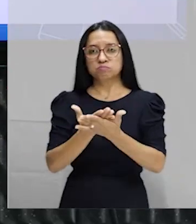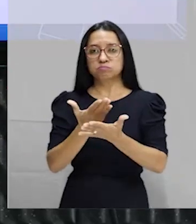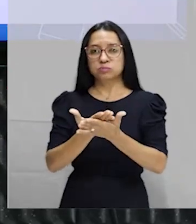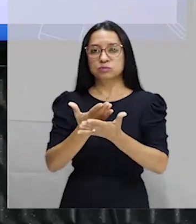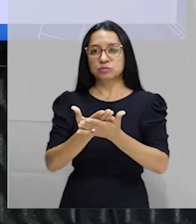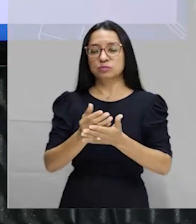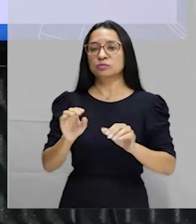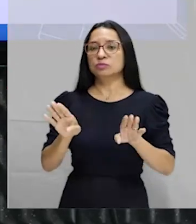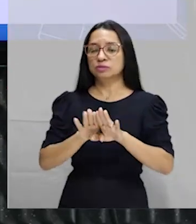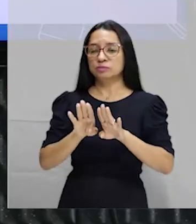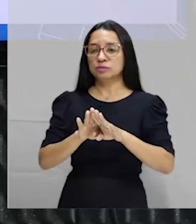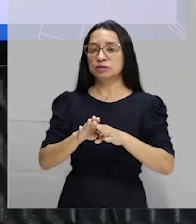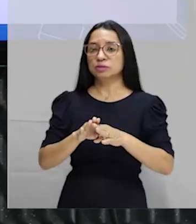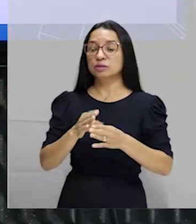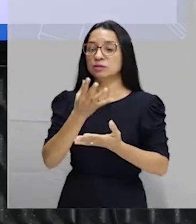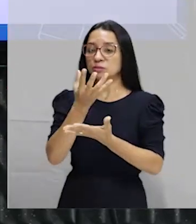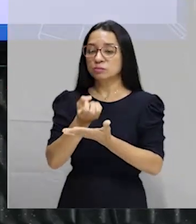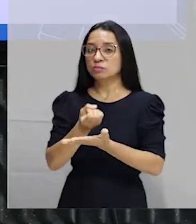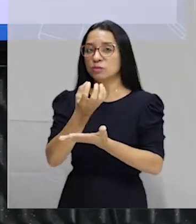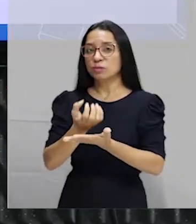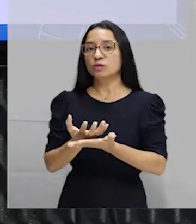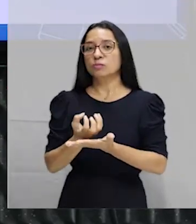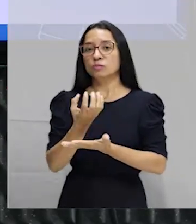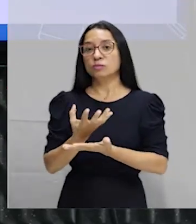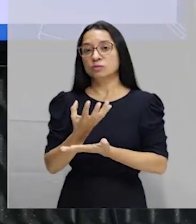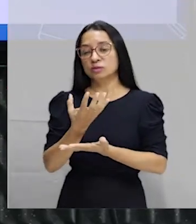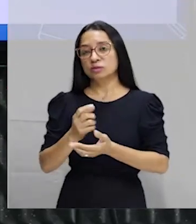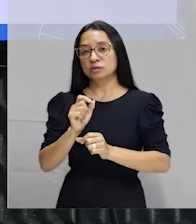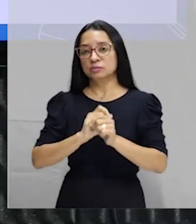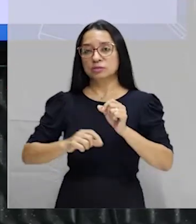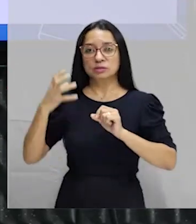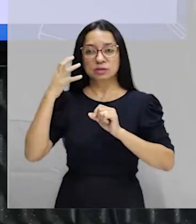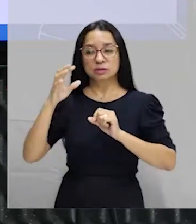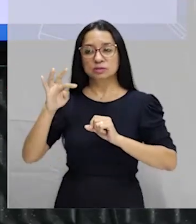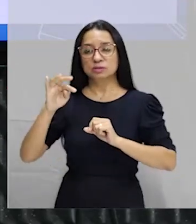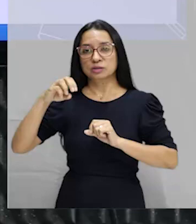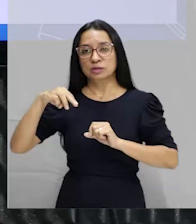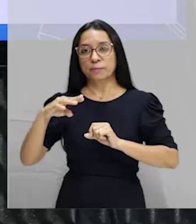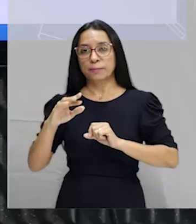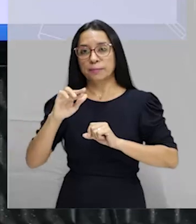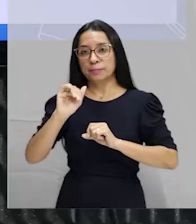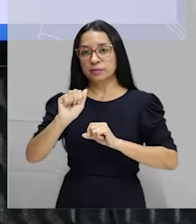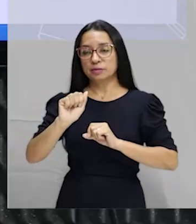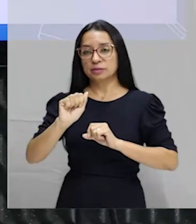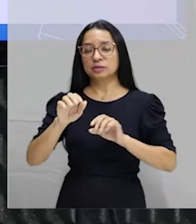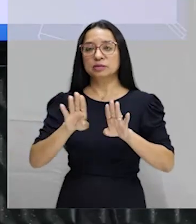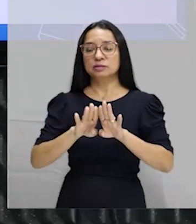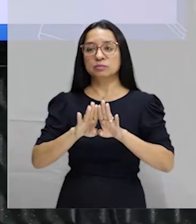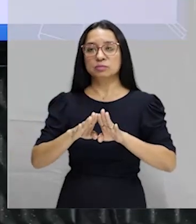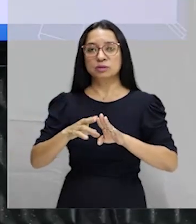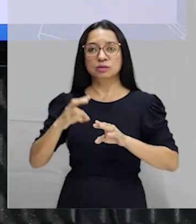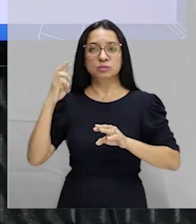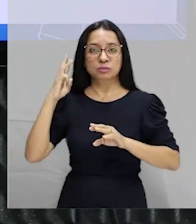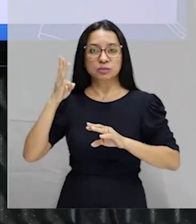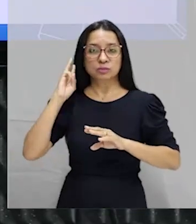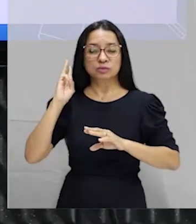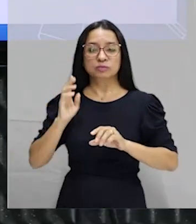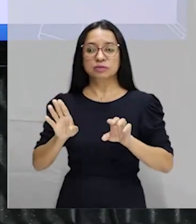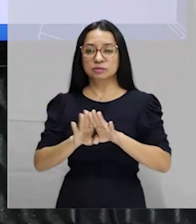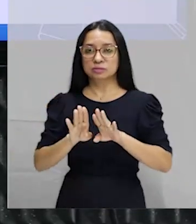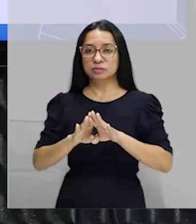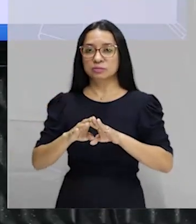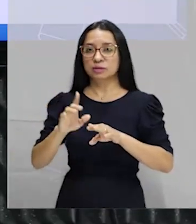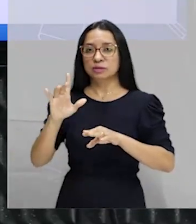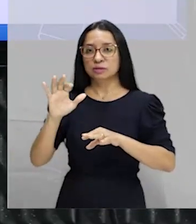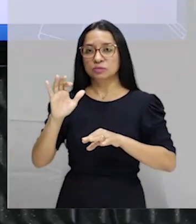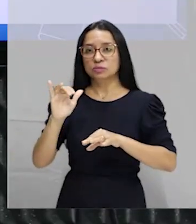os nossos podcasts, tá certo? Pela Rádio Timbira também, na plataforma do Spotify. Nós temos também, galera, tá certo? O nosso Instagram.